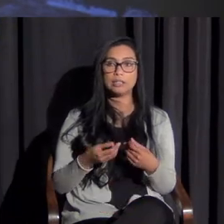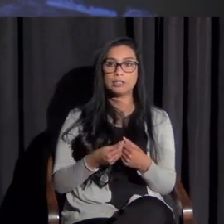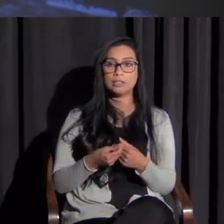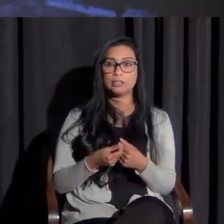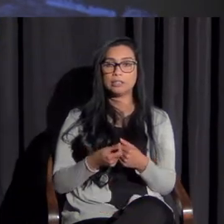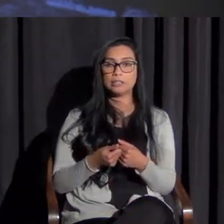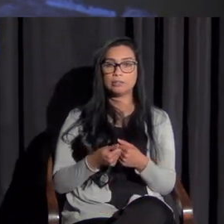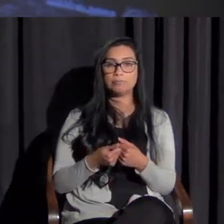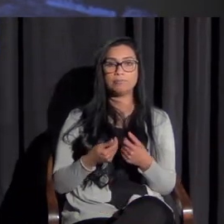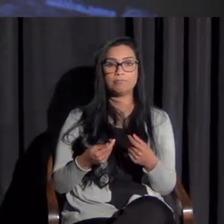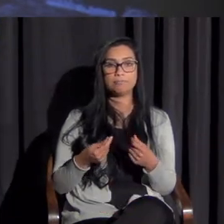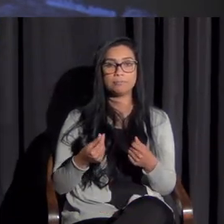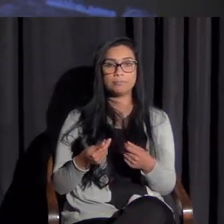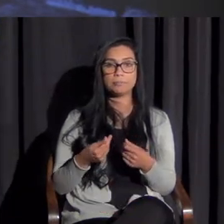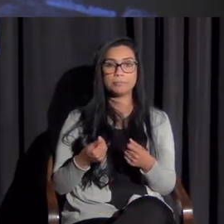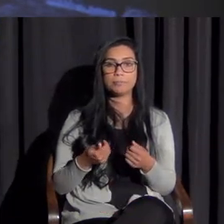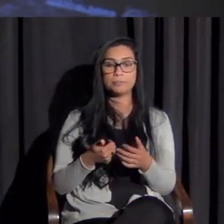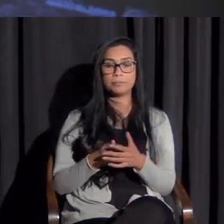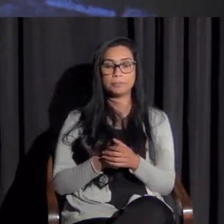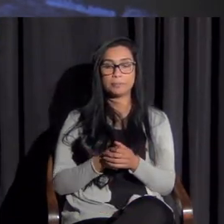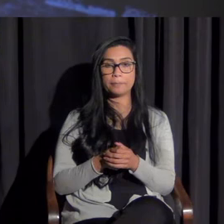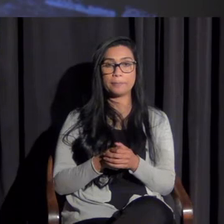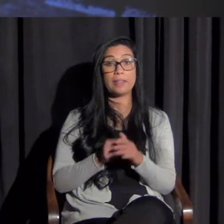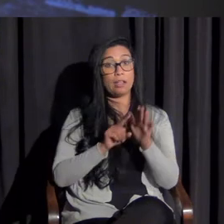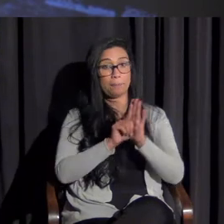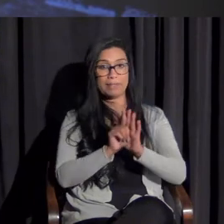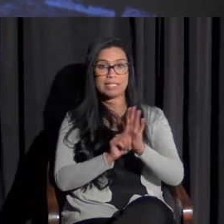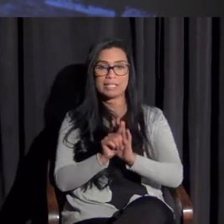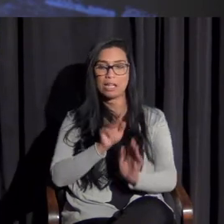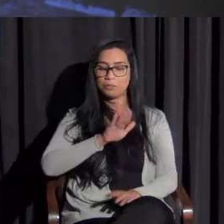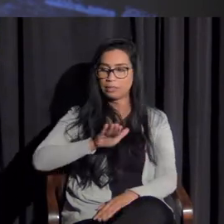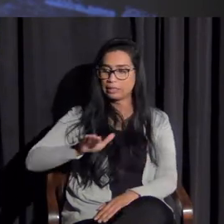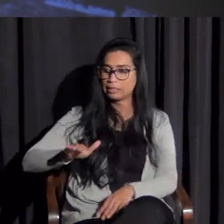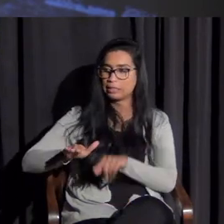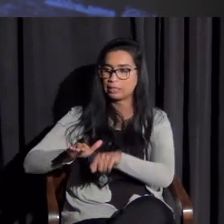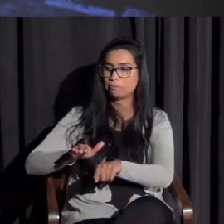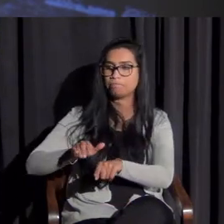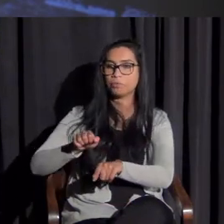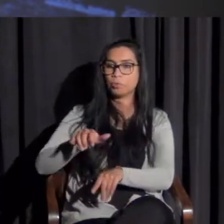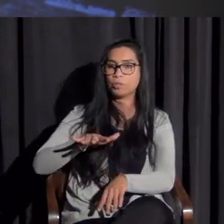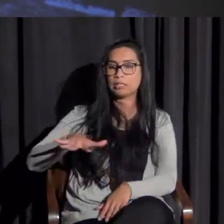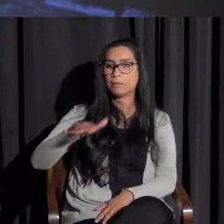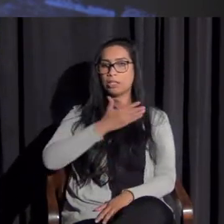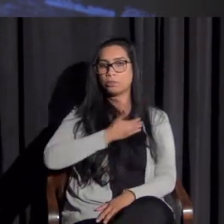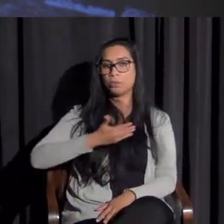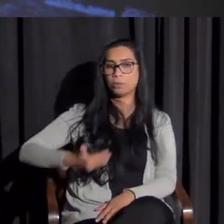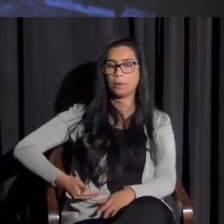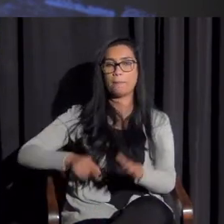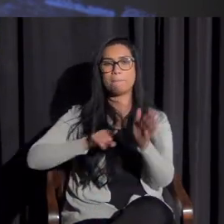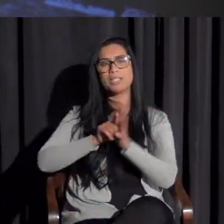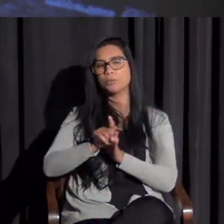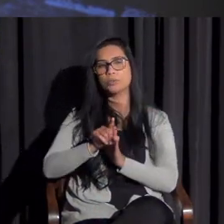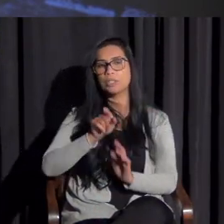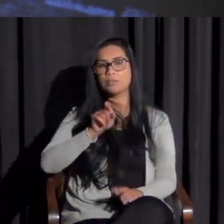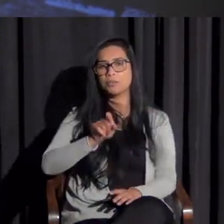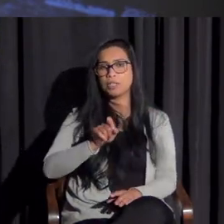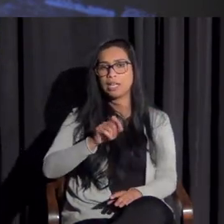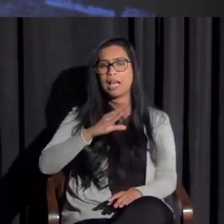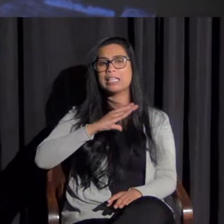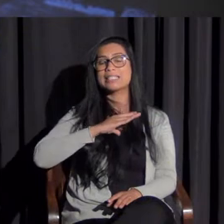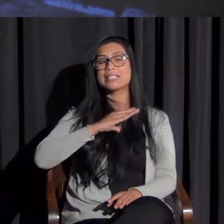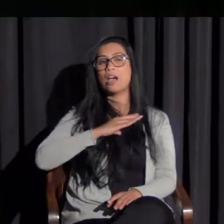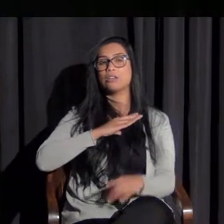Lilith Neyman, pesquisava com crianças na Praça da República, ela perguntava sobre a cidade. E